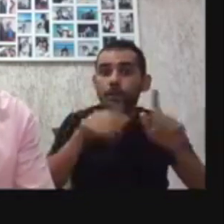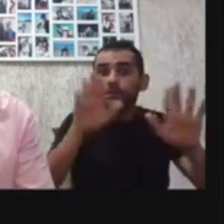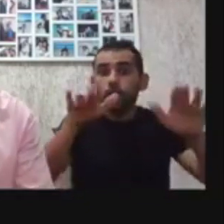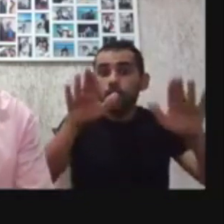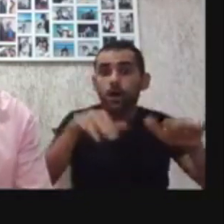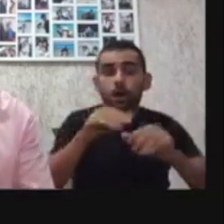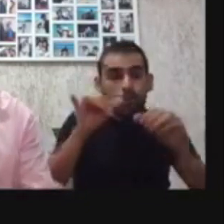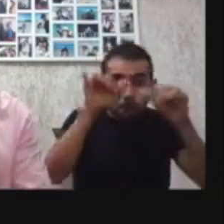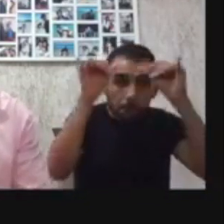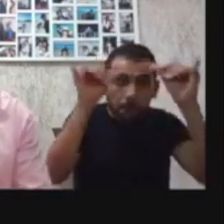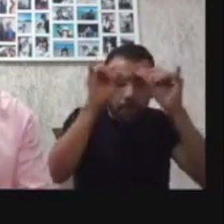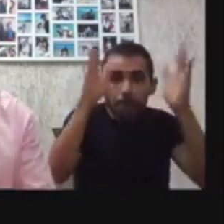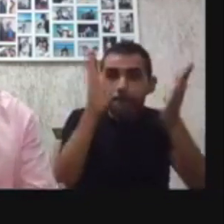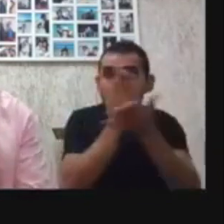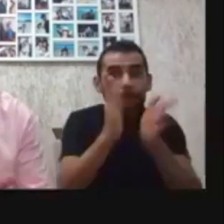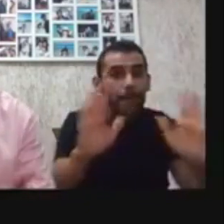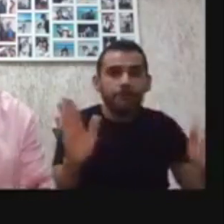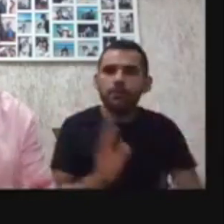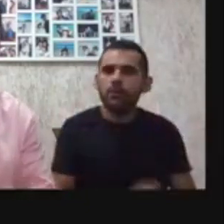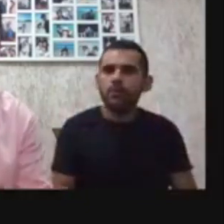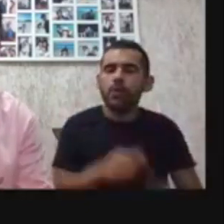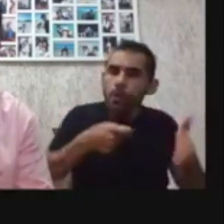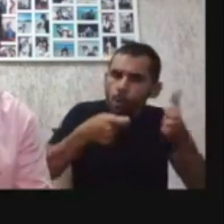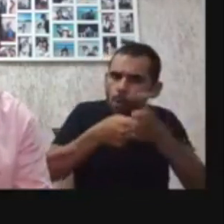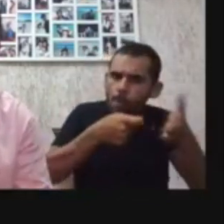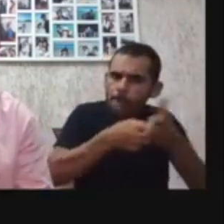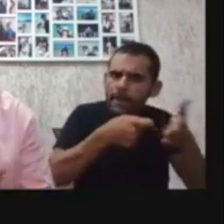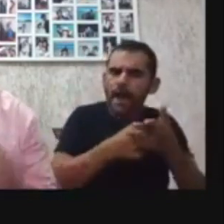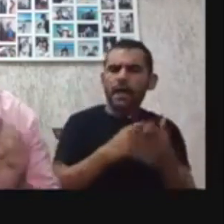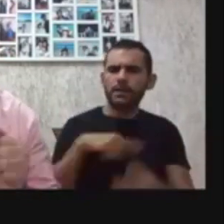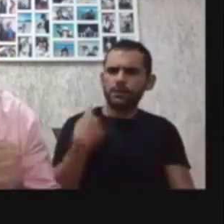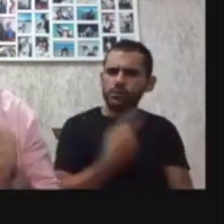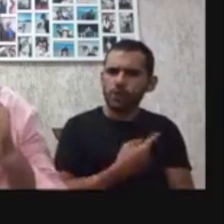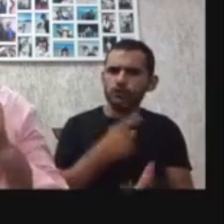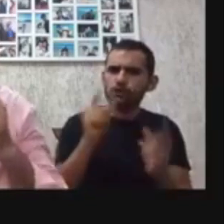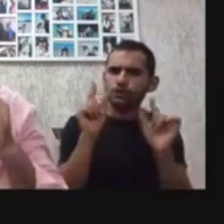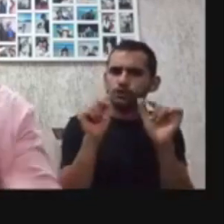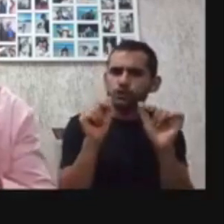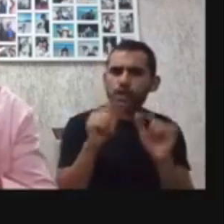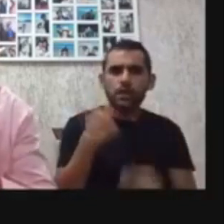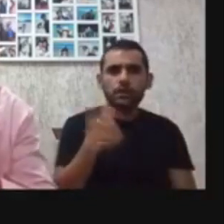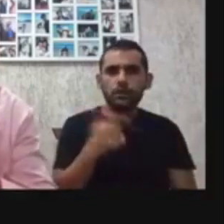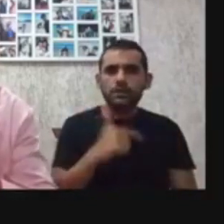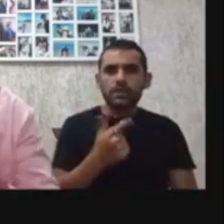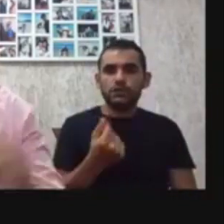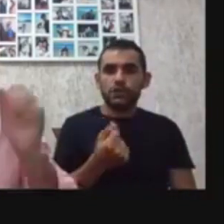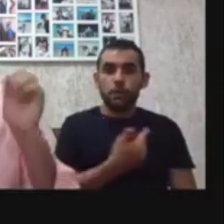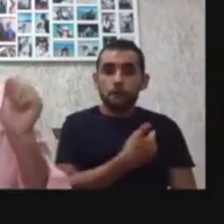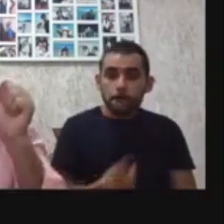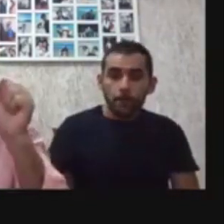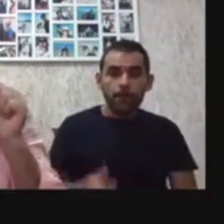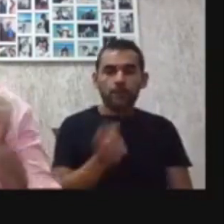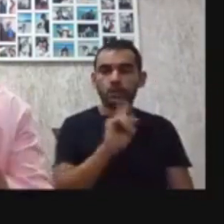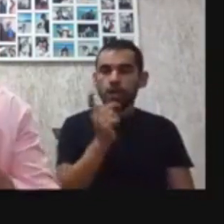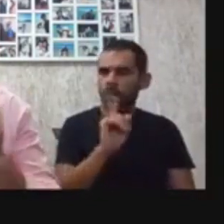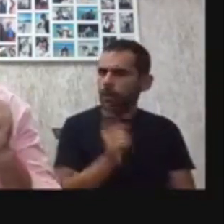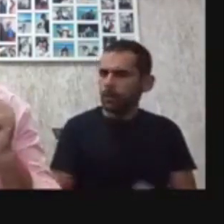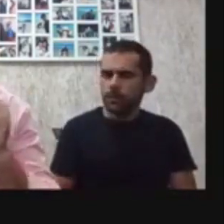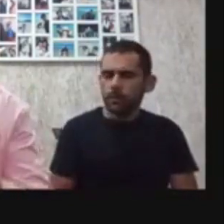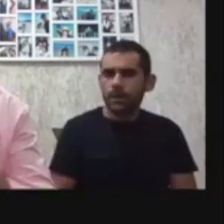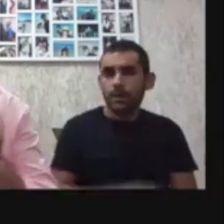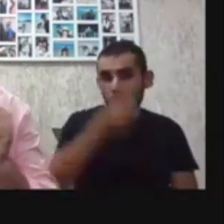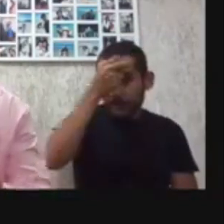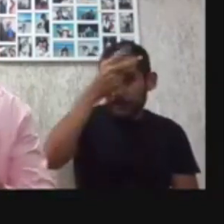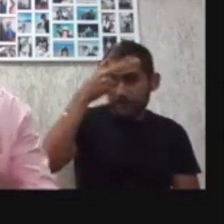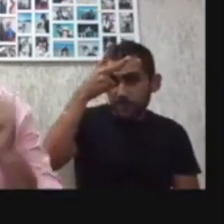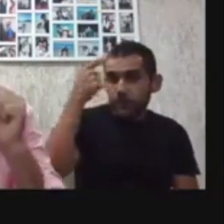chega de ser boba. Vamos cobrar. É nosso dinheiro. Não existe dinheiro público, não. Lá na prefeitura não